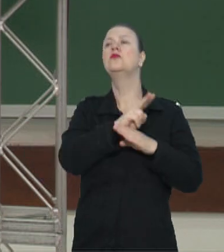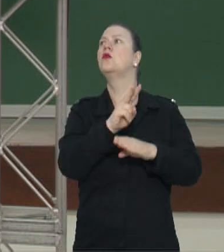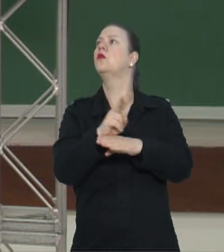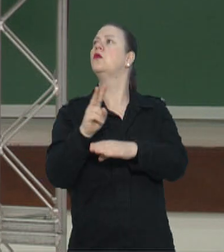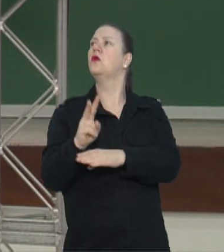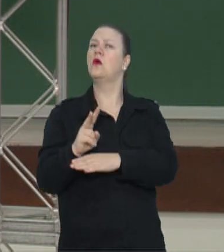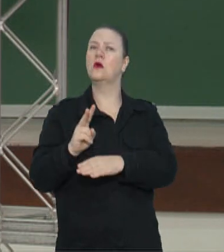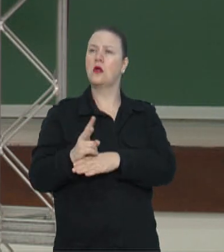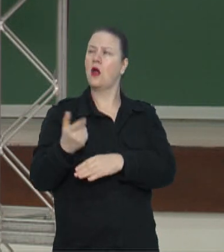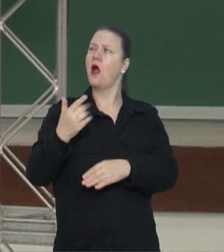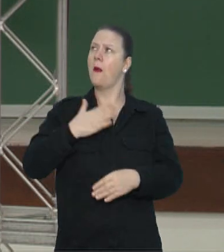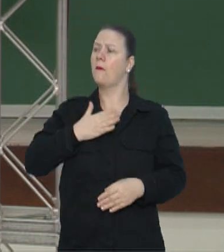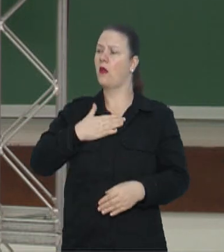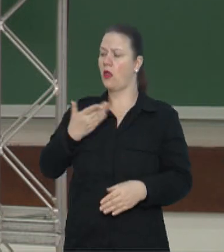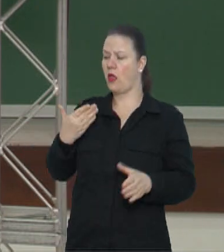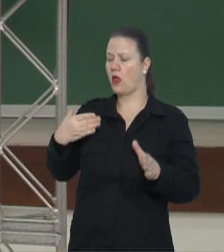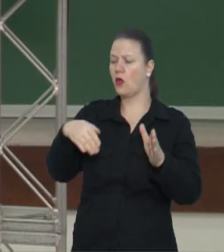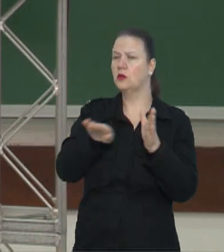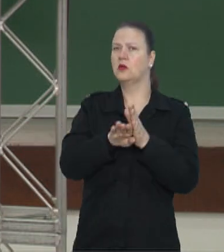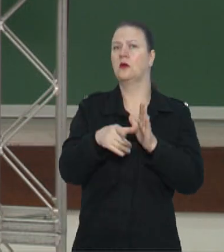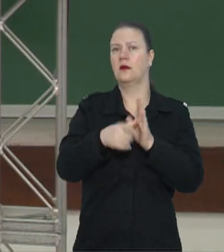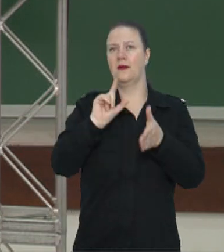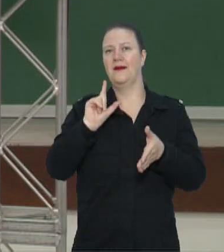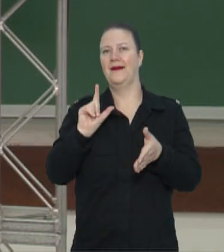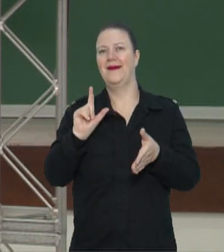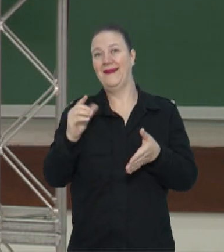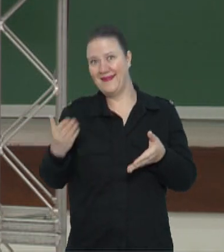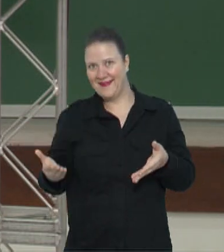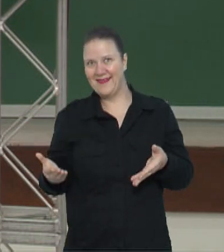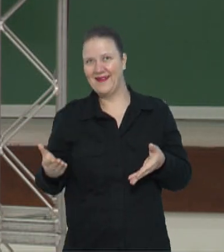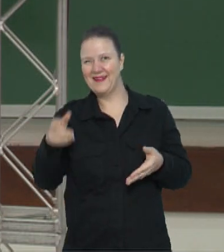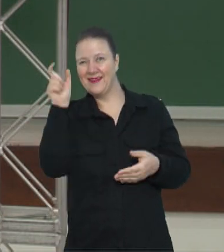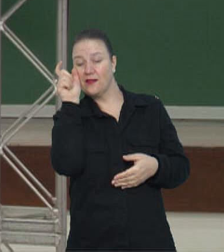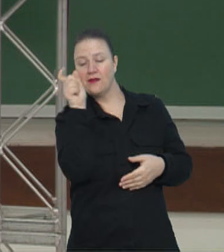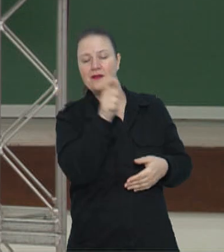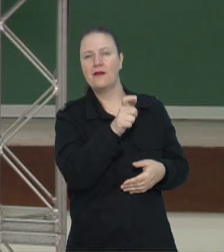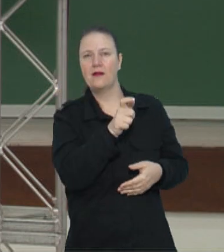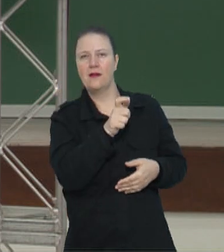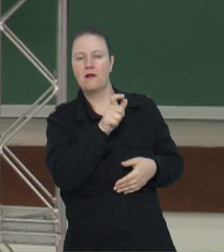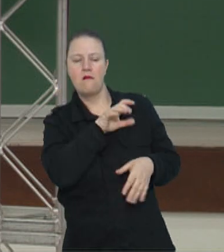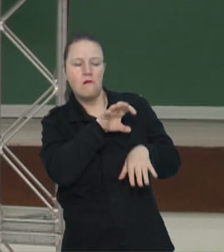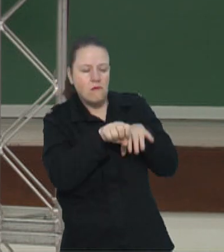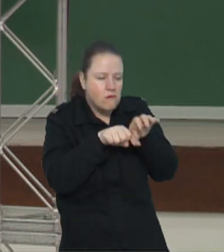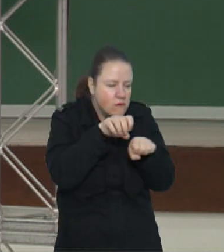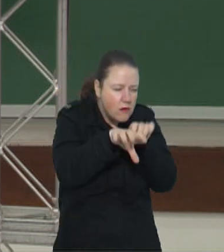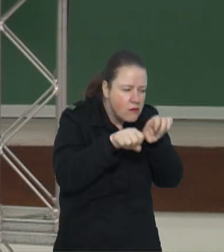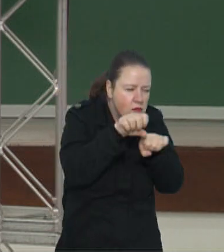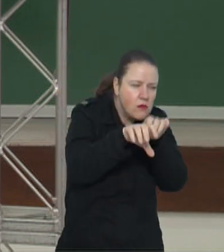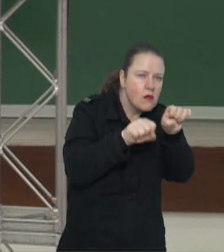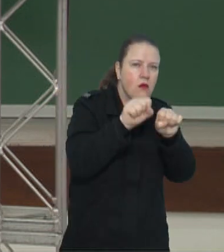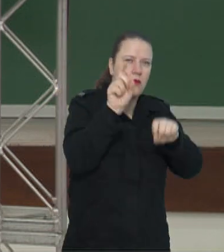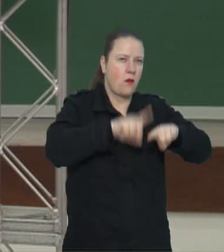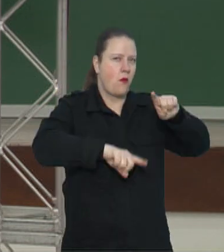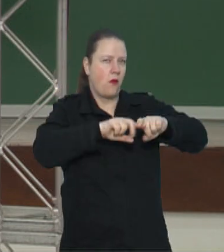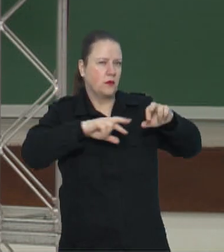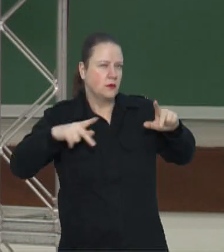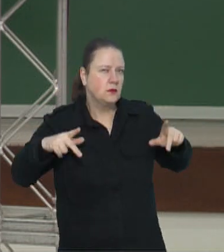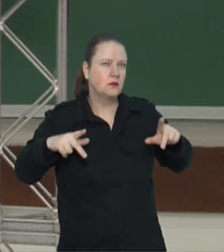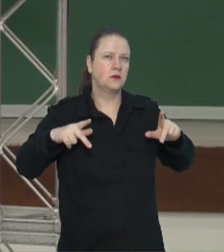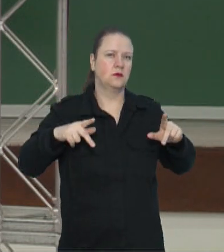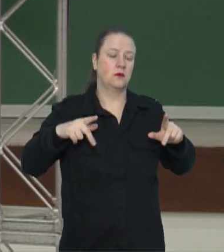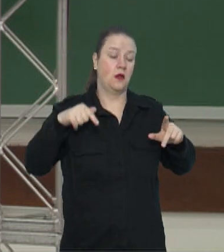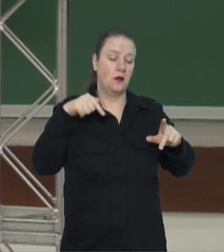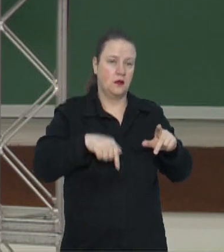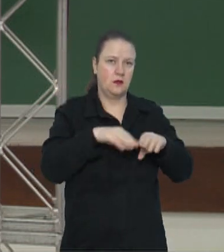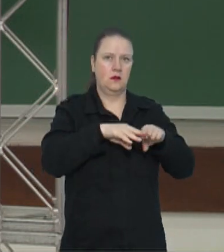para poder explorar os recursos, né? Porque essa era a intenção de ter colônias, exploração dos recursos. Então, quem